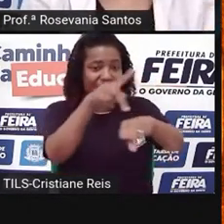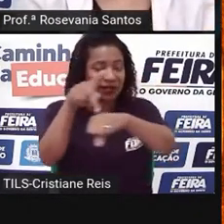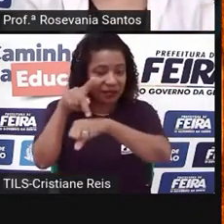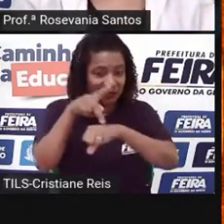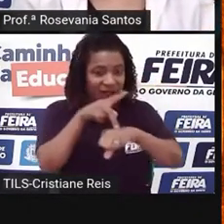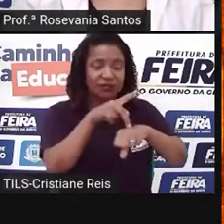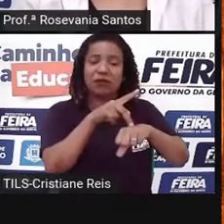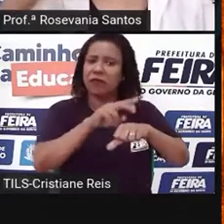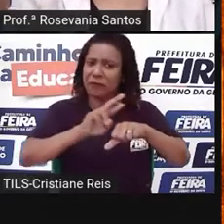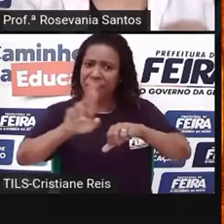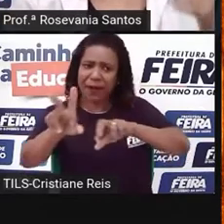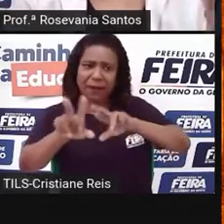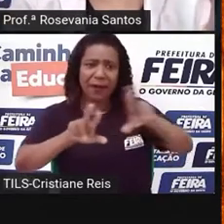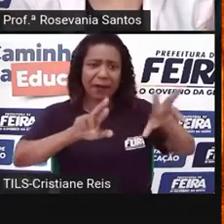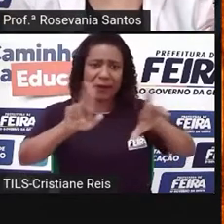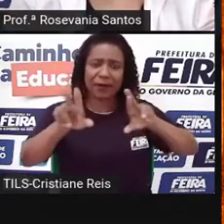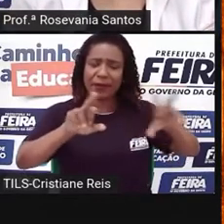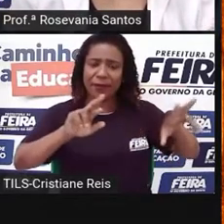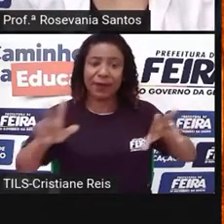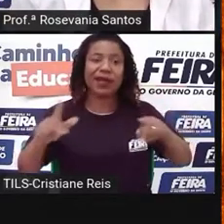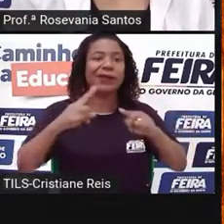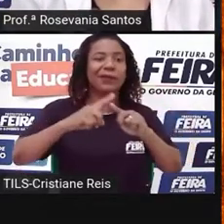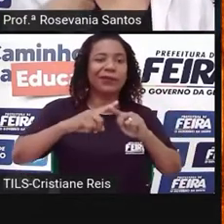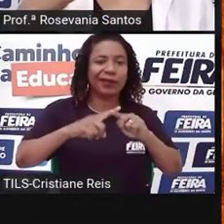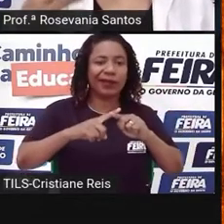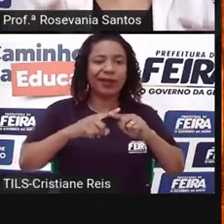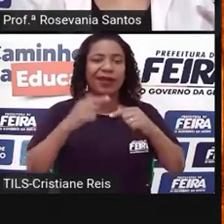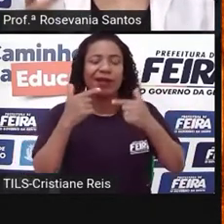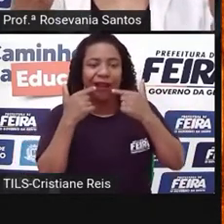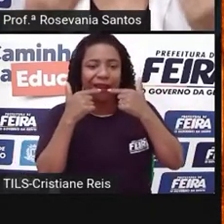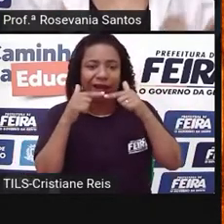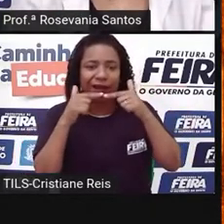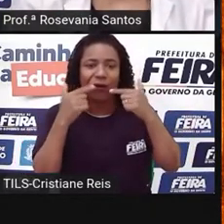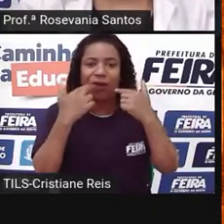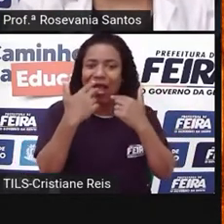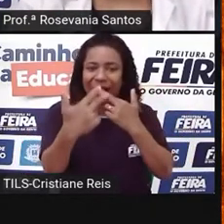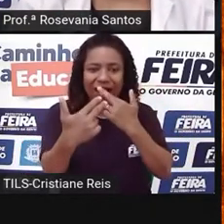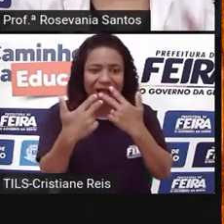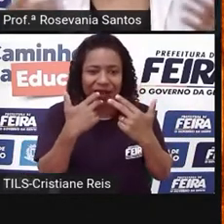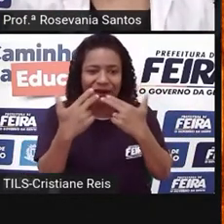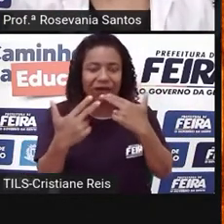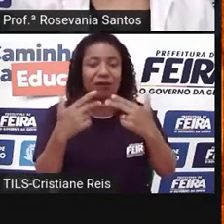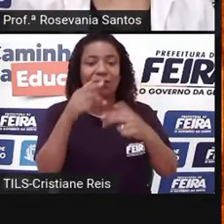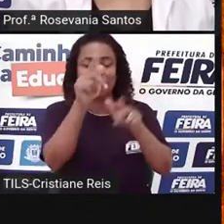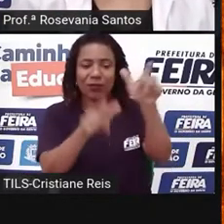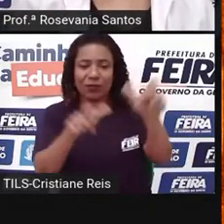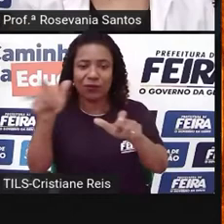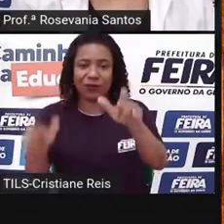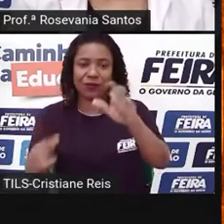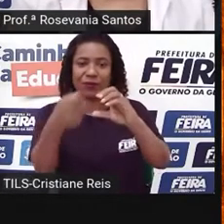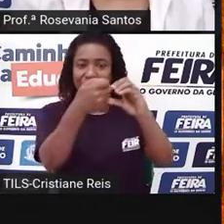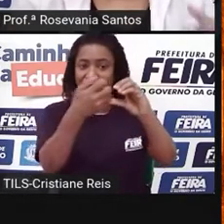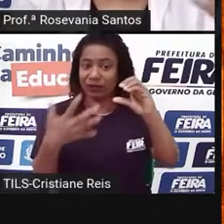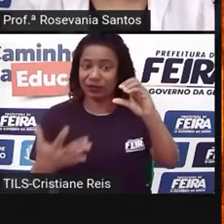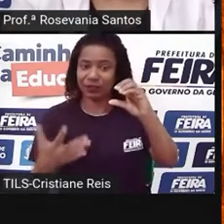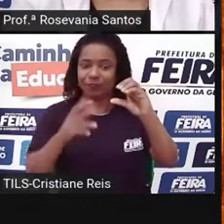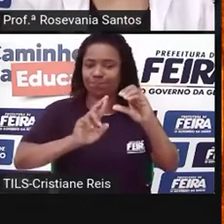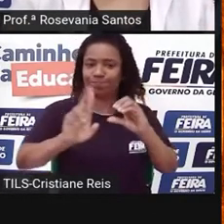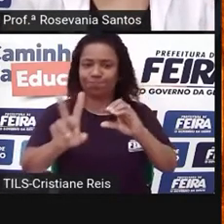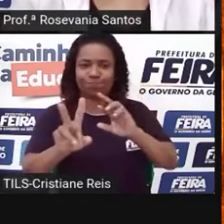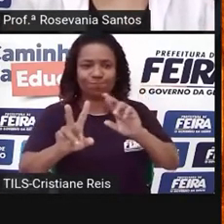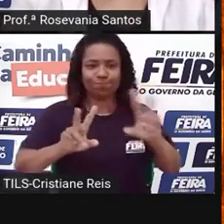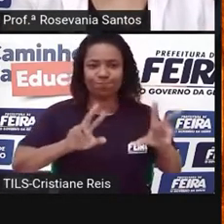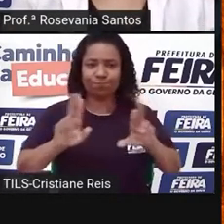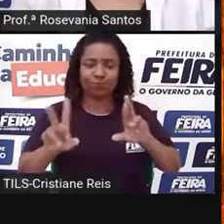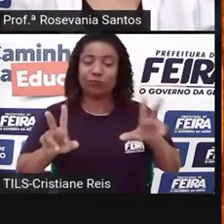mesmo levar em consideração dialeto, levar em consideração, né, característica do próprio povo, comportamento, essas coisas, teríamos mais